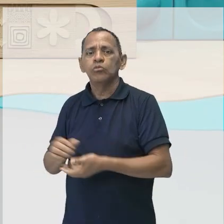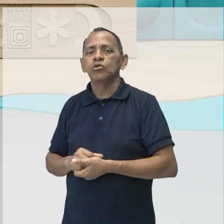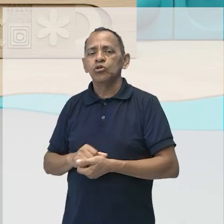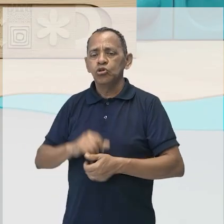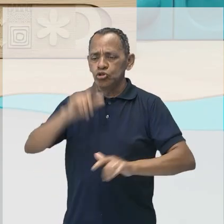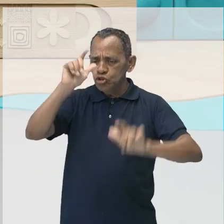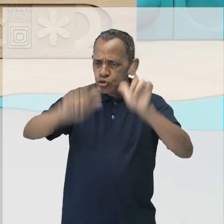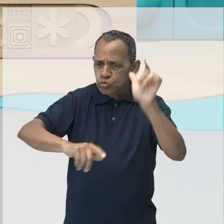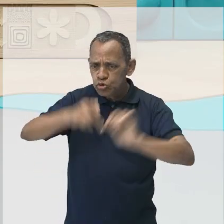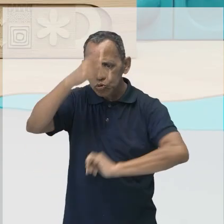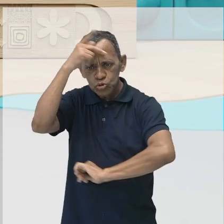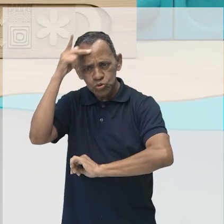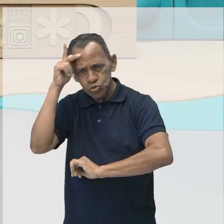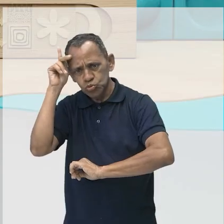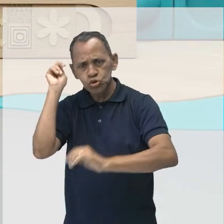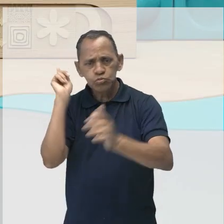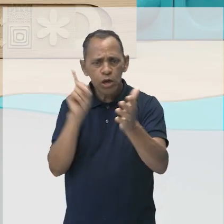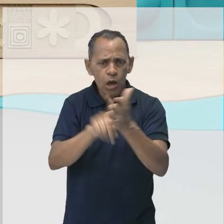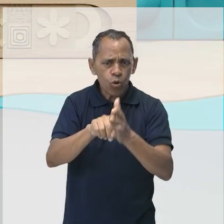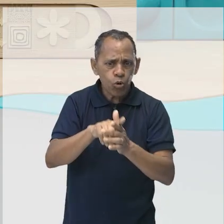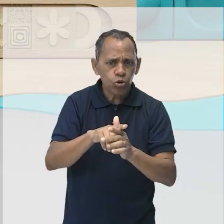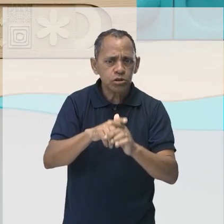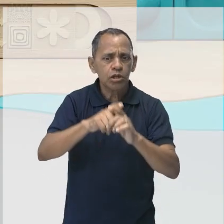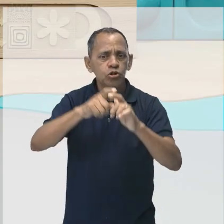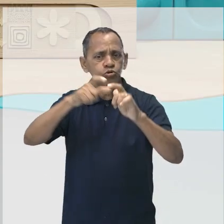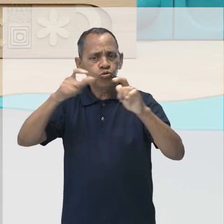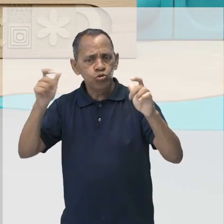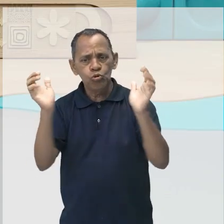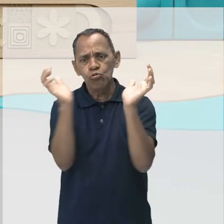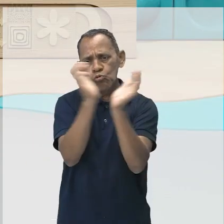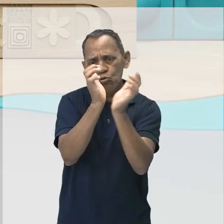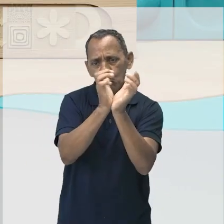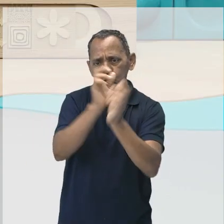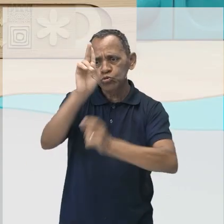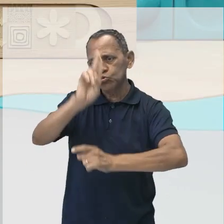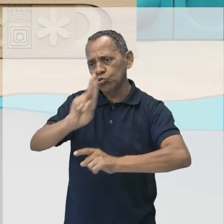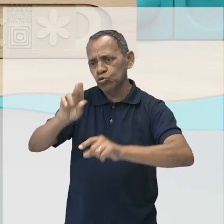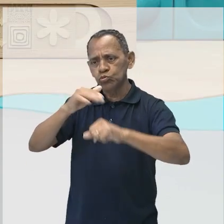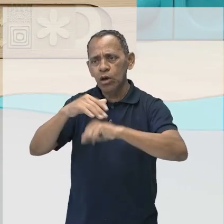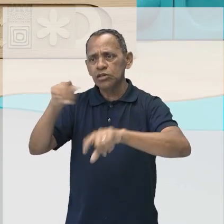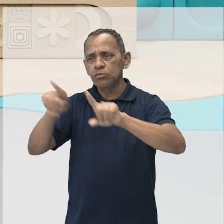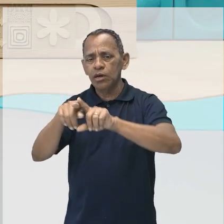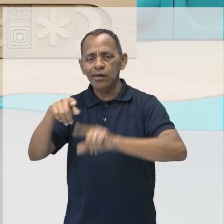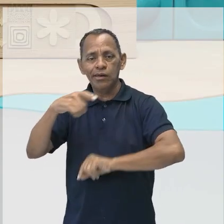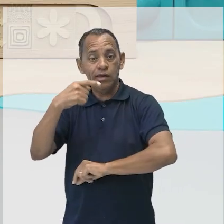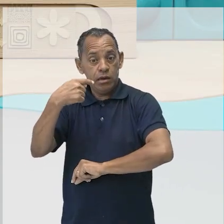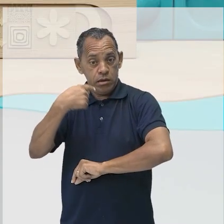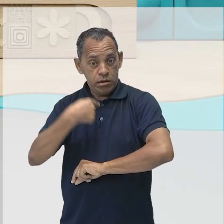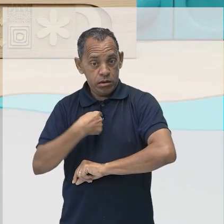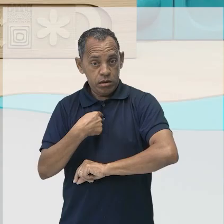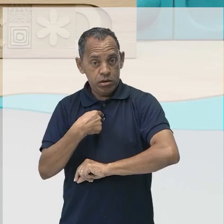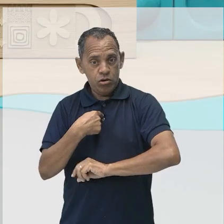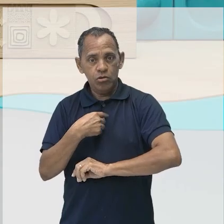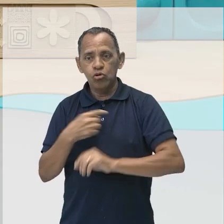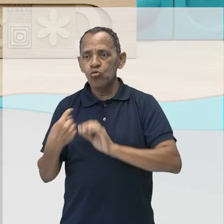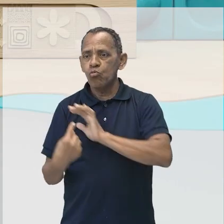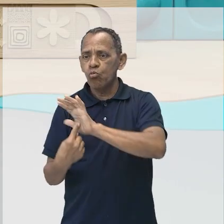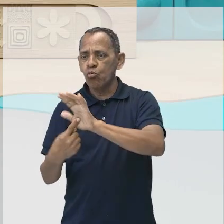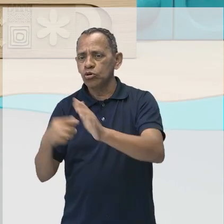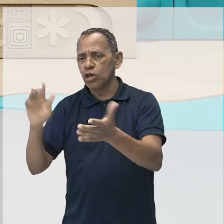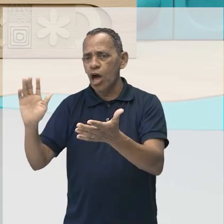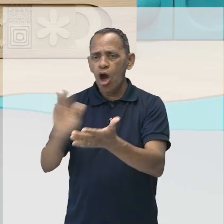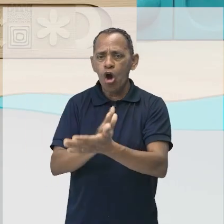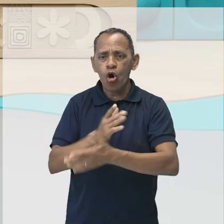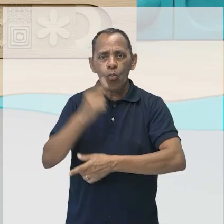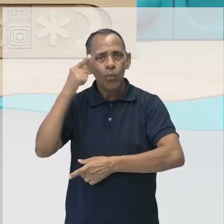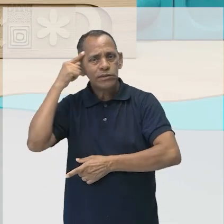do questionamento da massificação do consumismo. É eu trazer algumas inquietudes